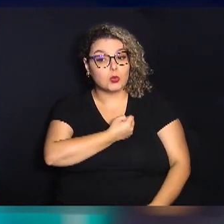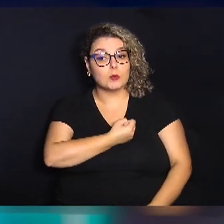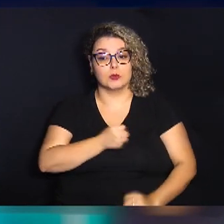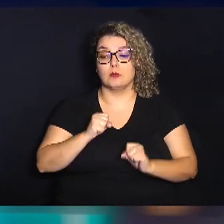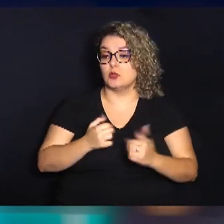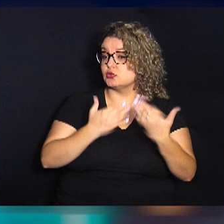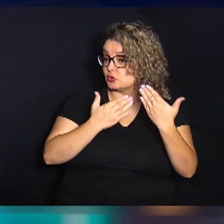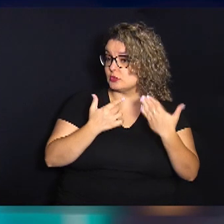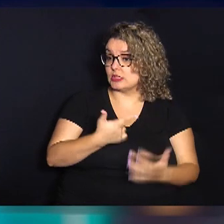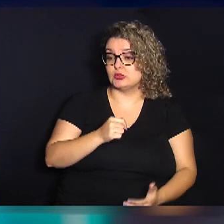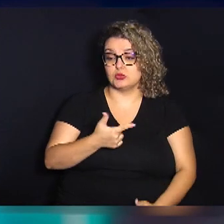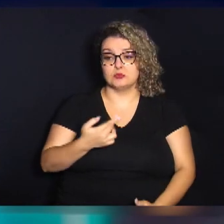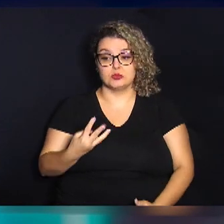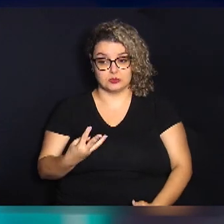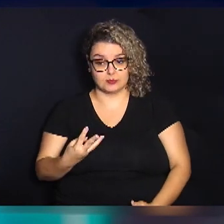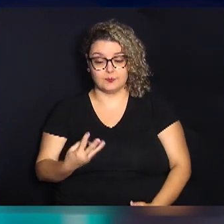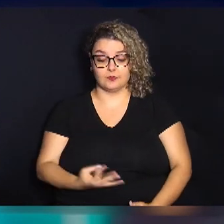em 2023 é